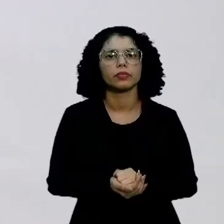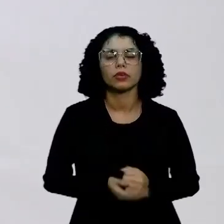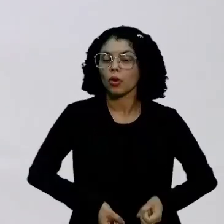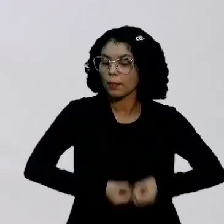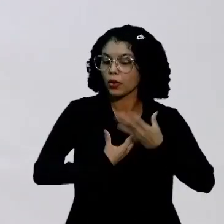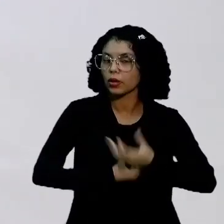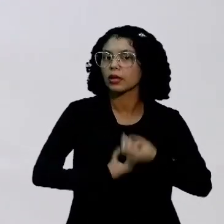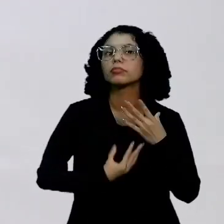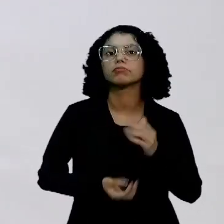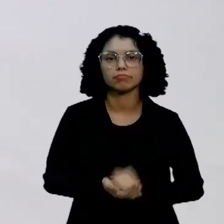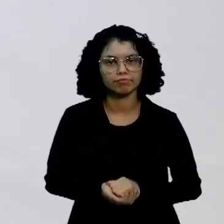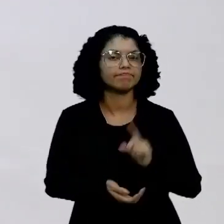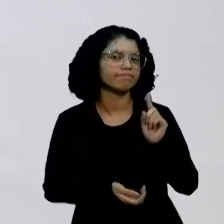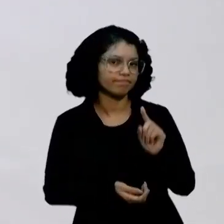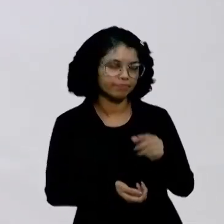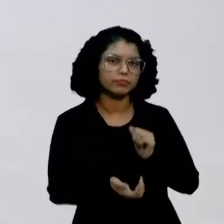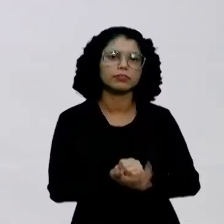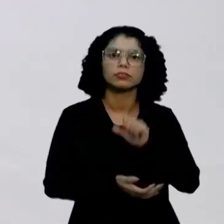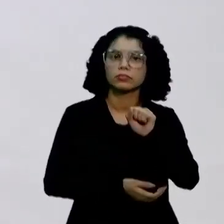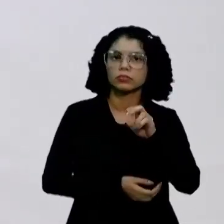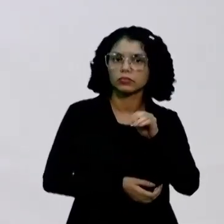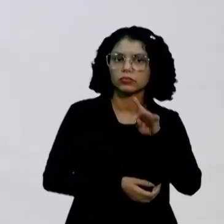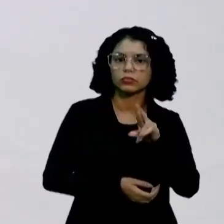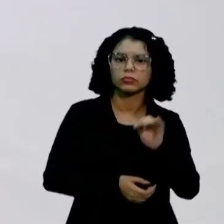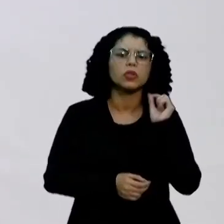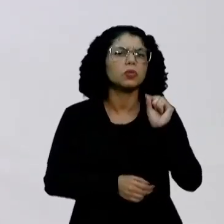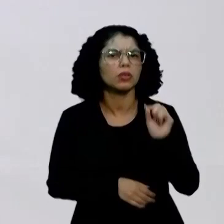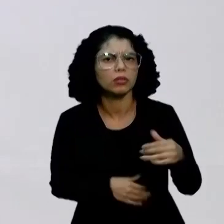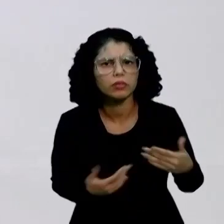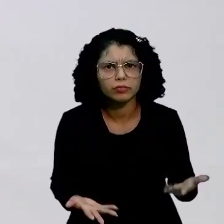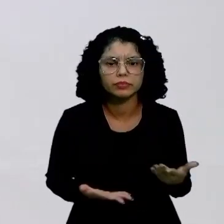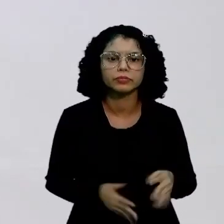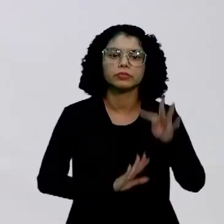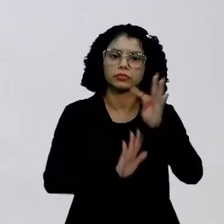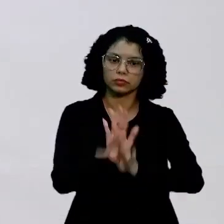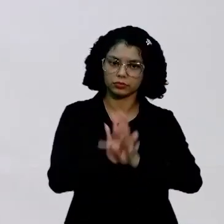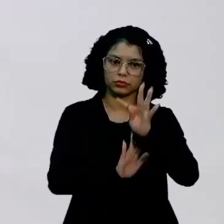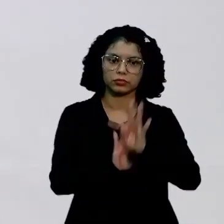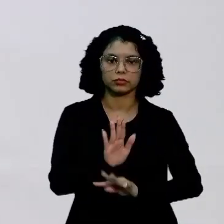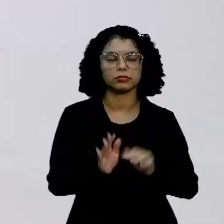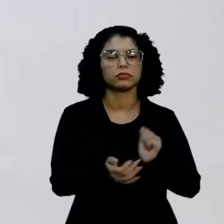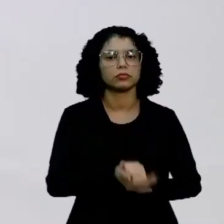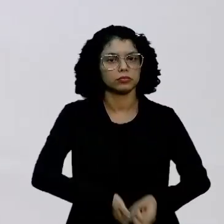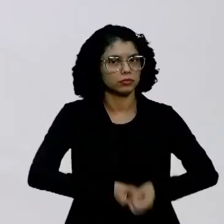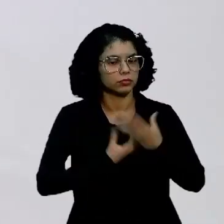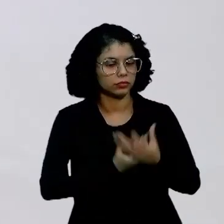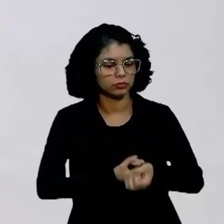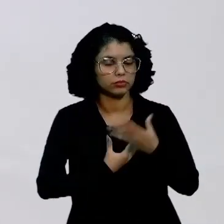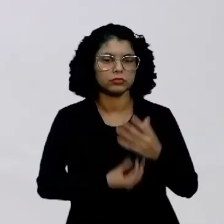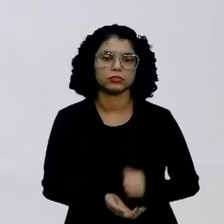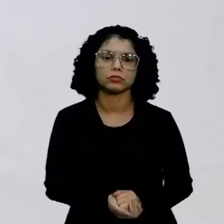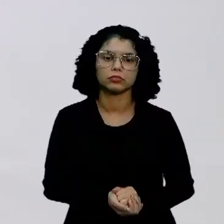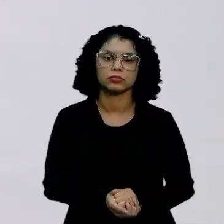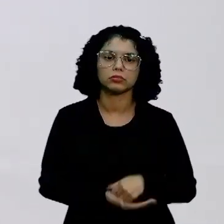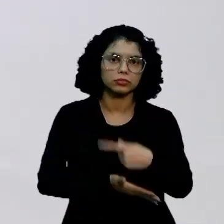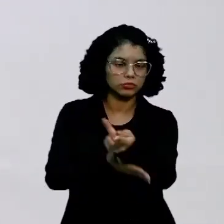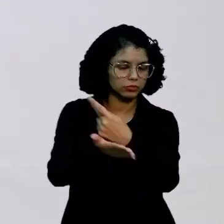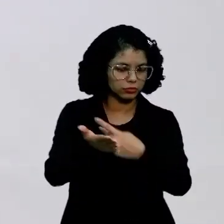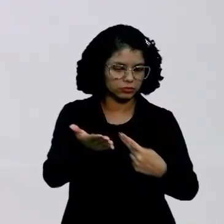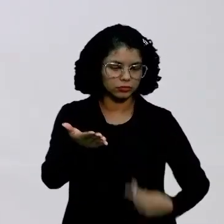é um soneto, e aí a gente frisa. O que é um soneto? É um texto, um poema organizado em